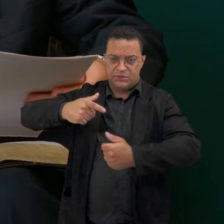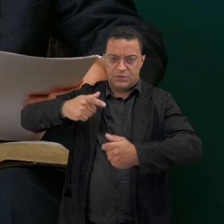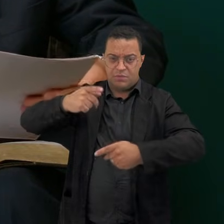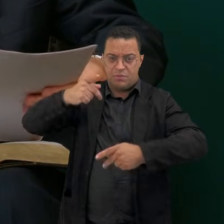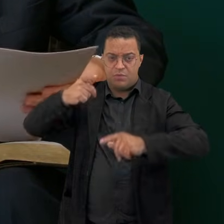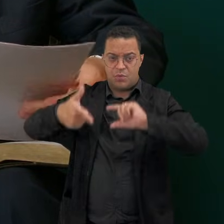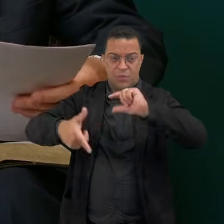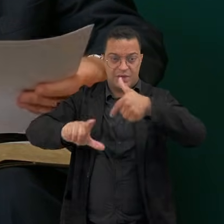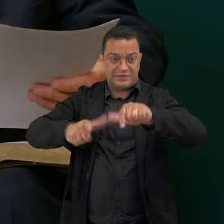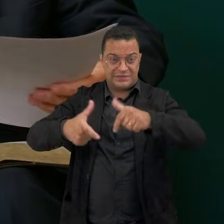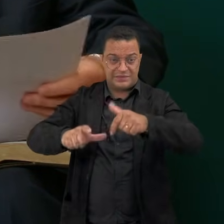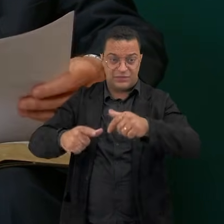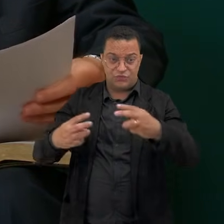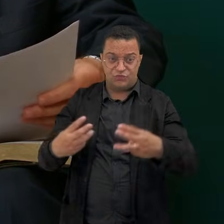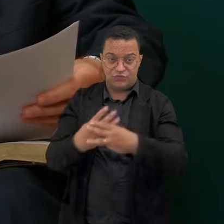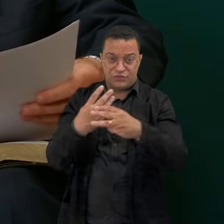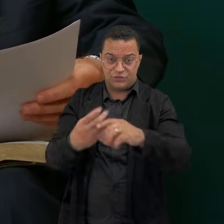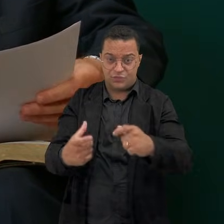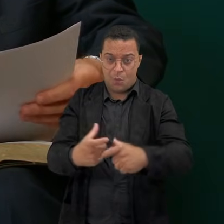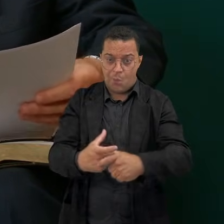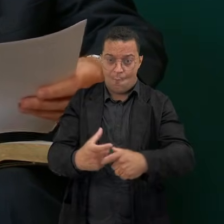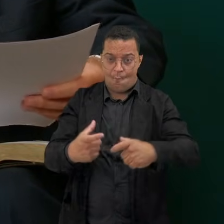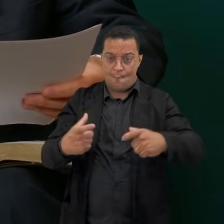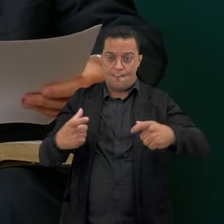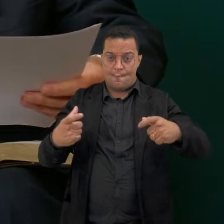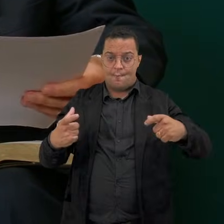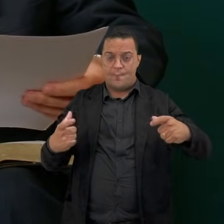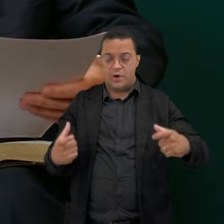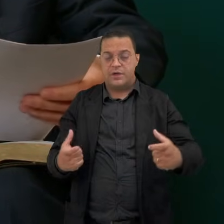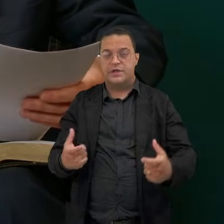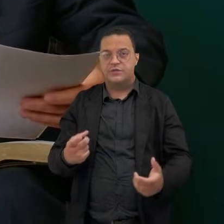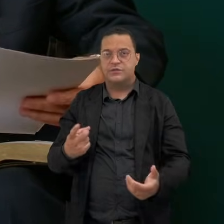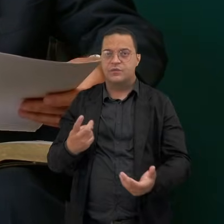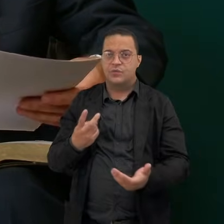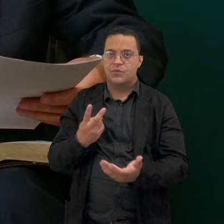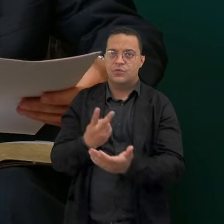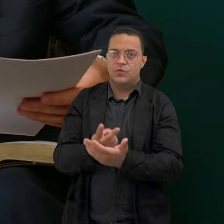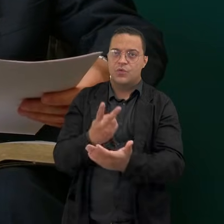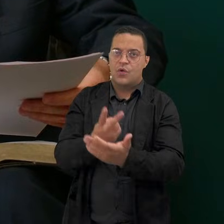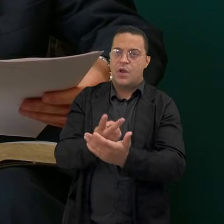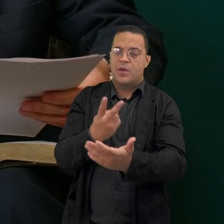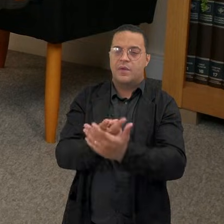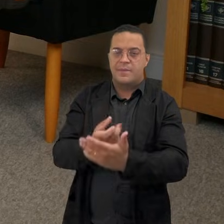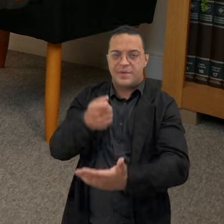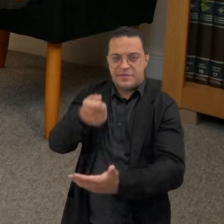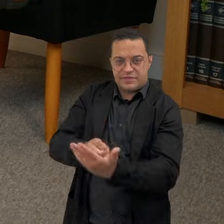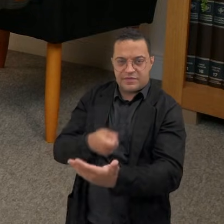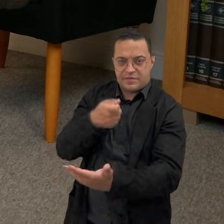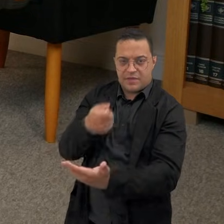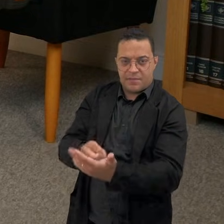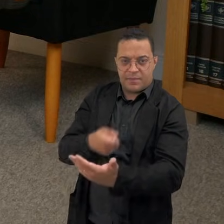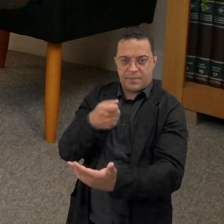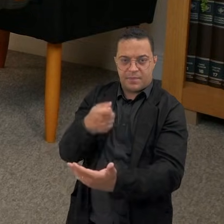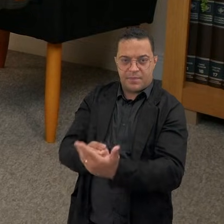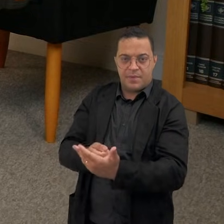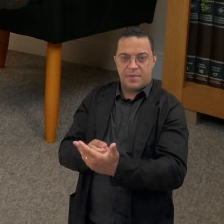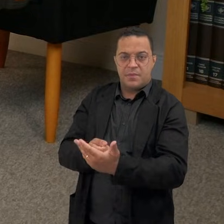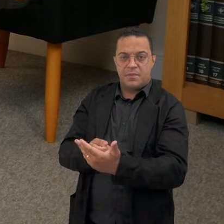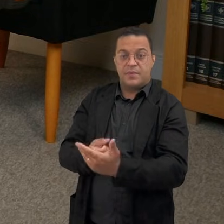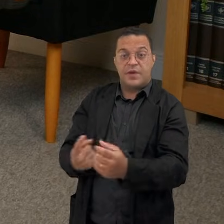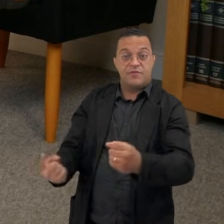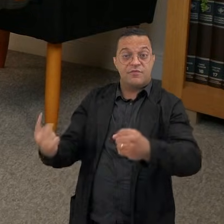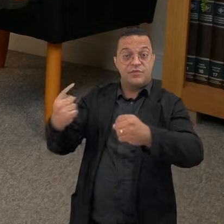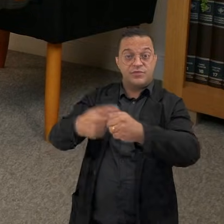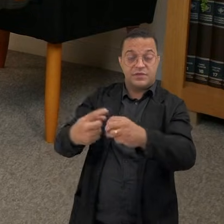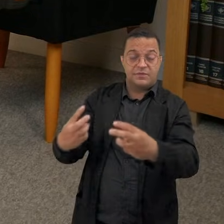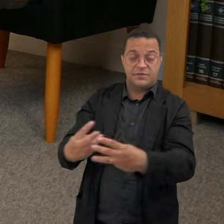judeus ali, e eles começaram a trabalhar no sentido de proclamar a independência. Enfrentaram muitas oposições.